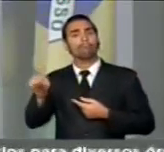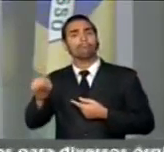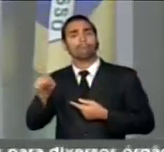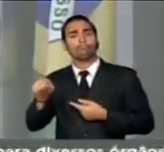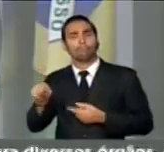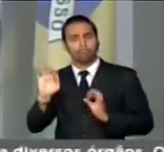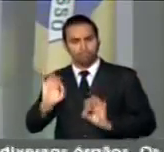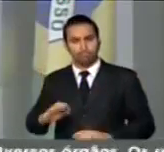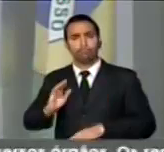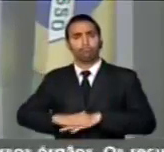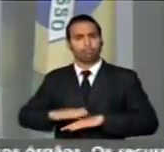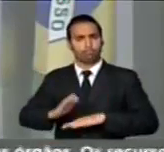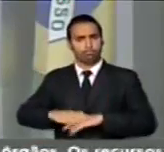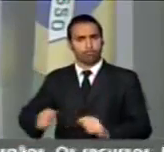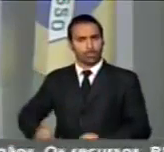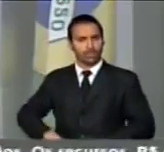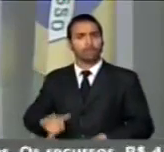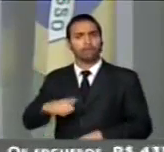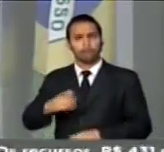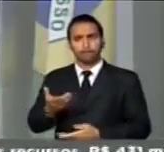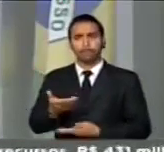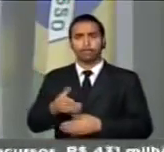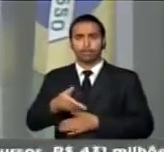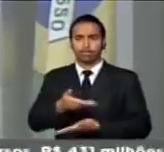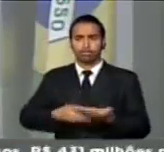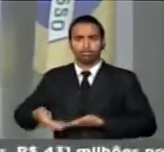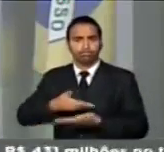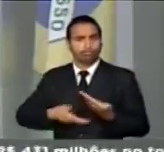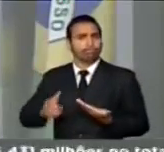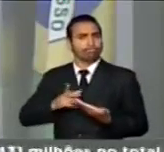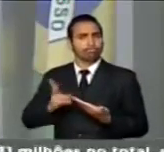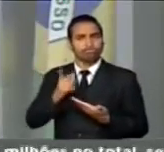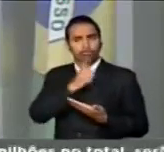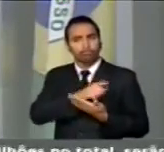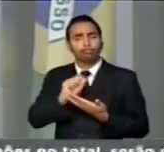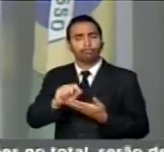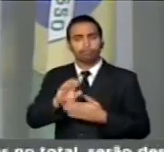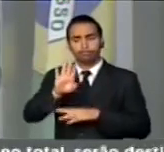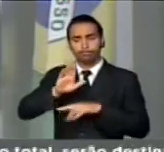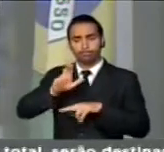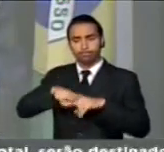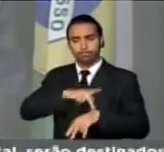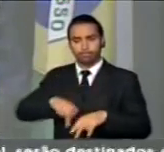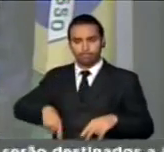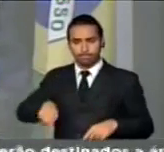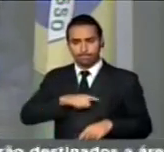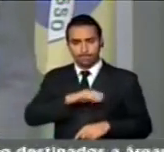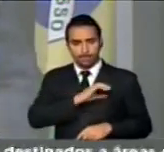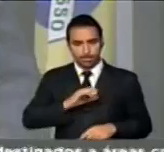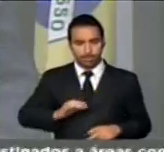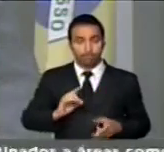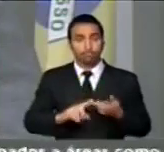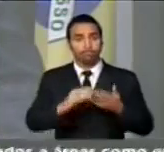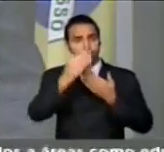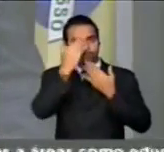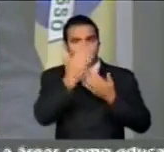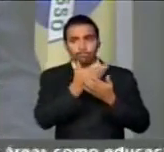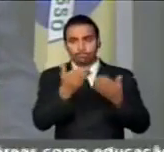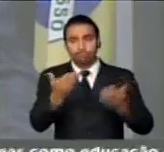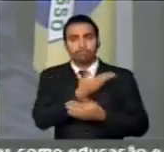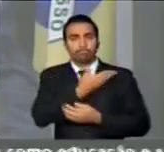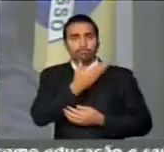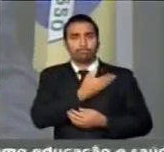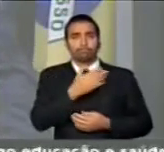muito competente, muito democrática, presidiu a nossa comissão, agradecendo aos meus colegas